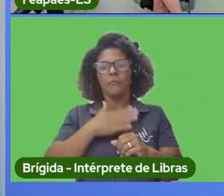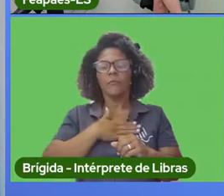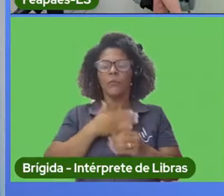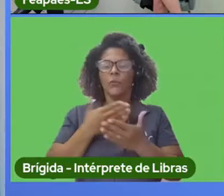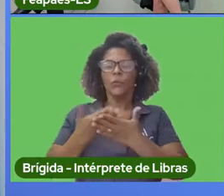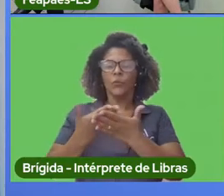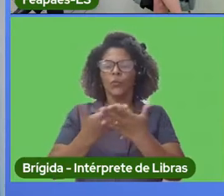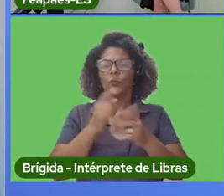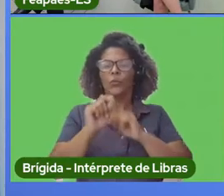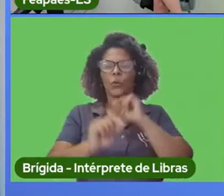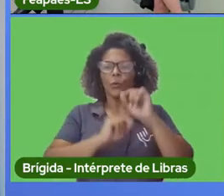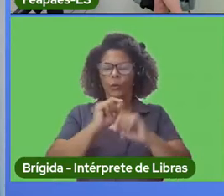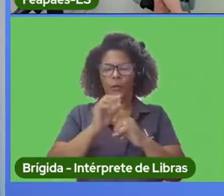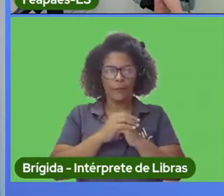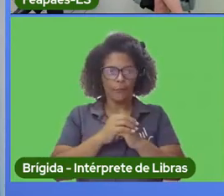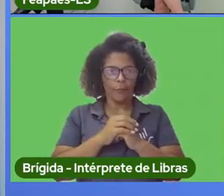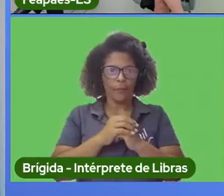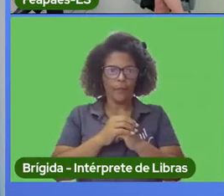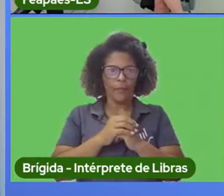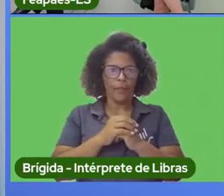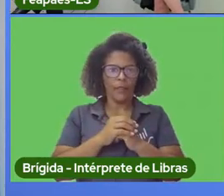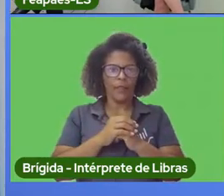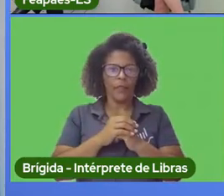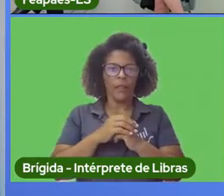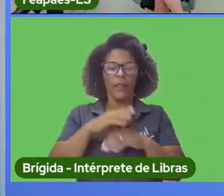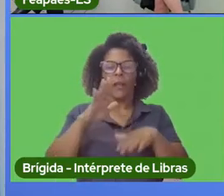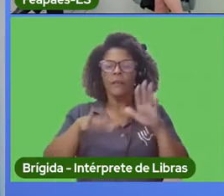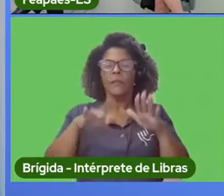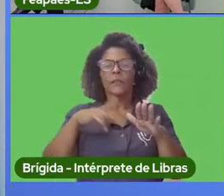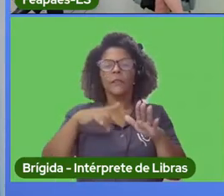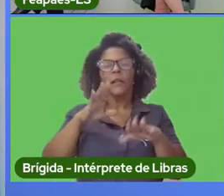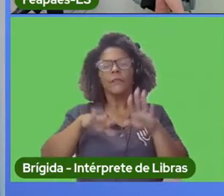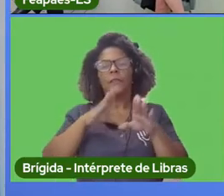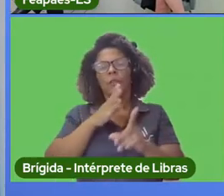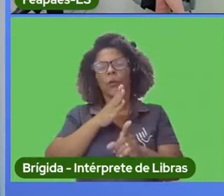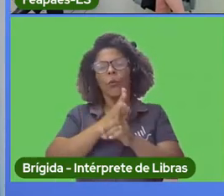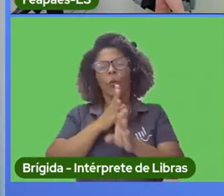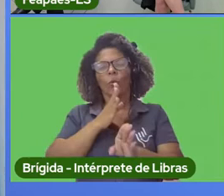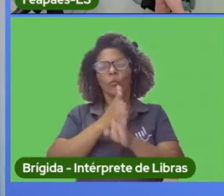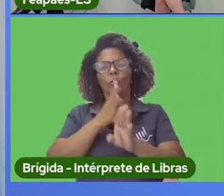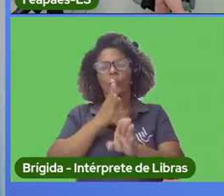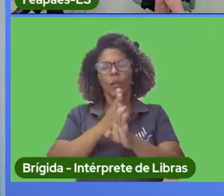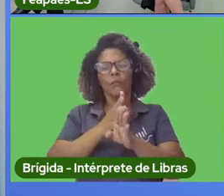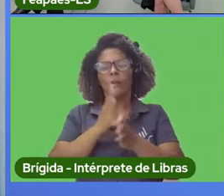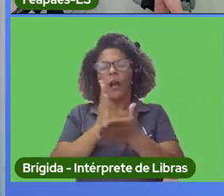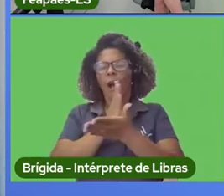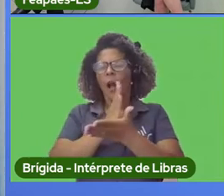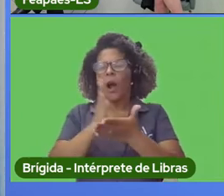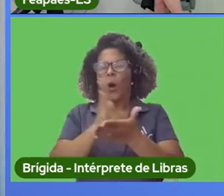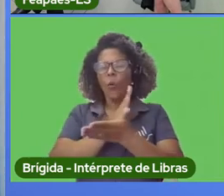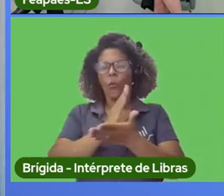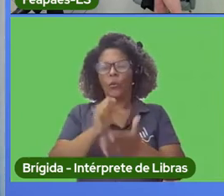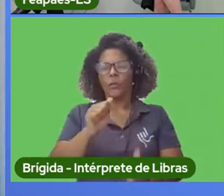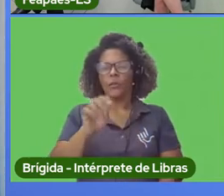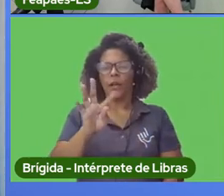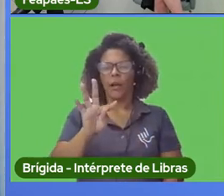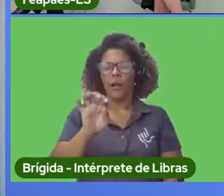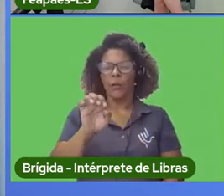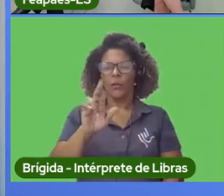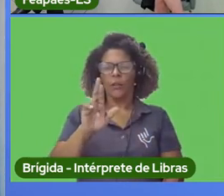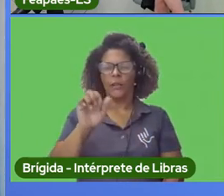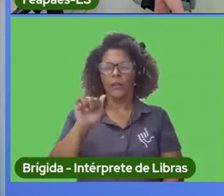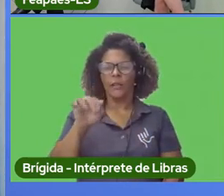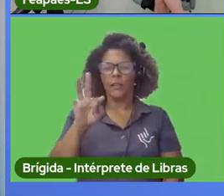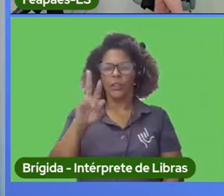foi exatamente a de ter encontrado que algumas das alternativas exitosas aí dos